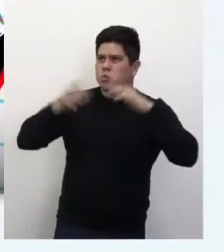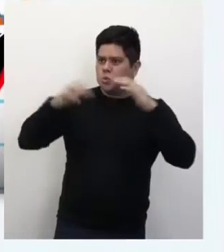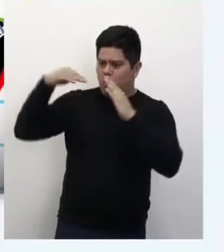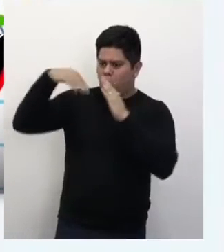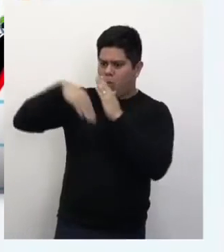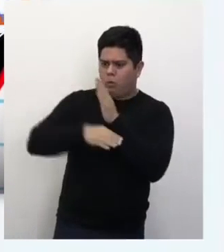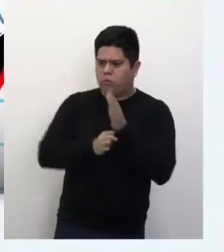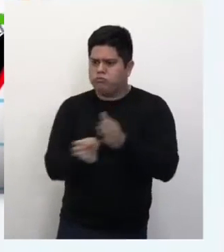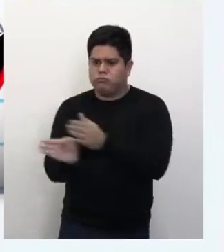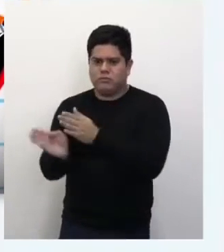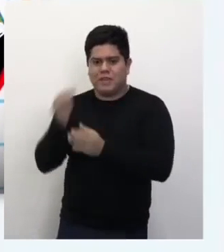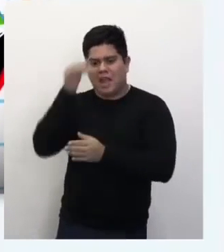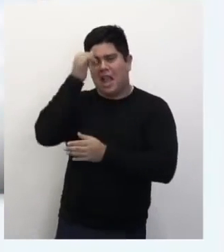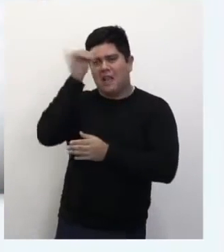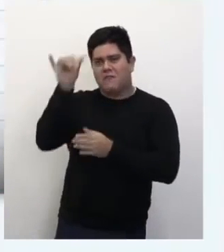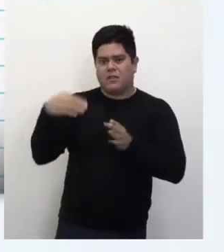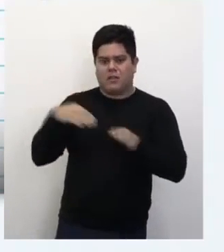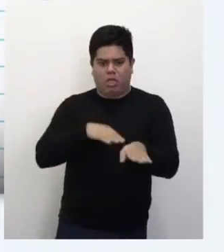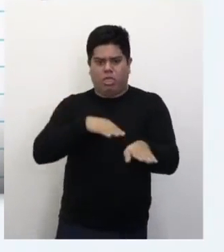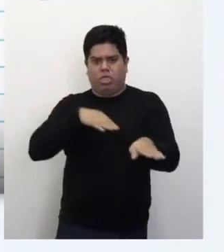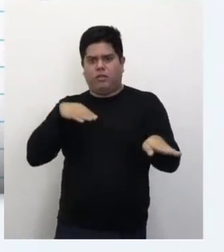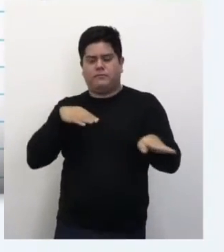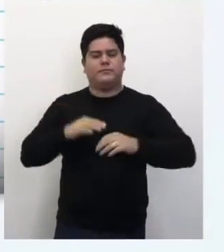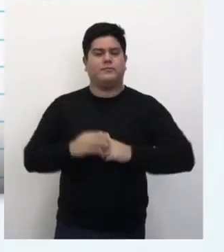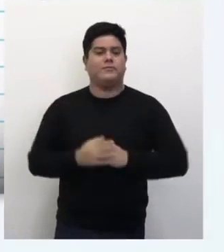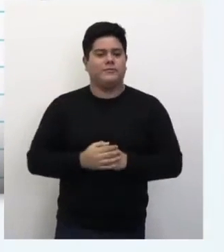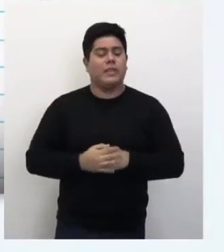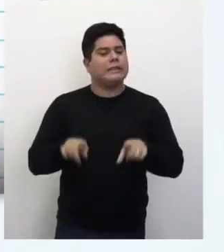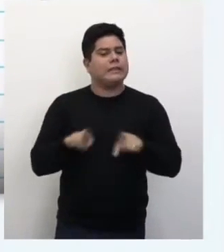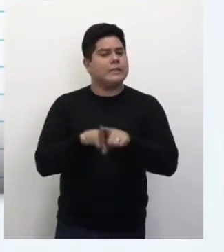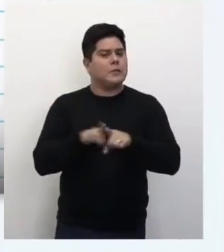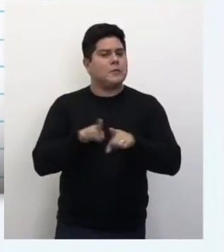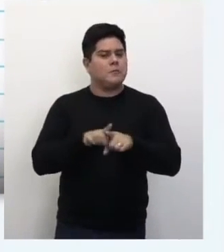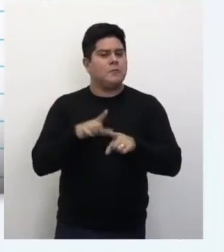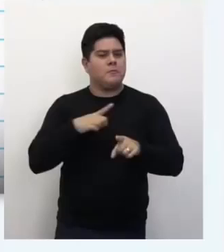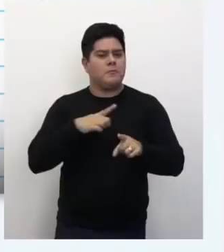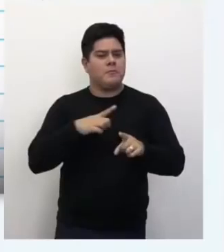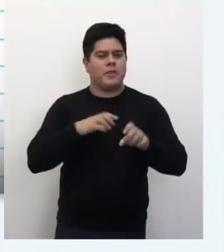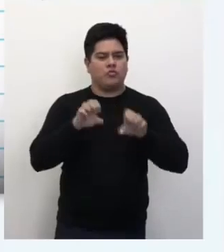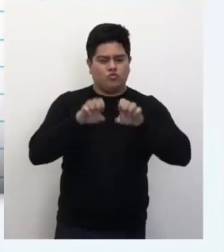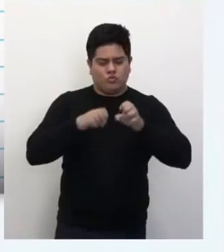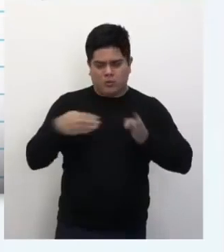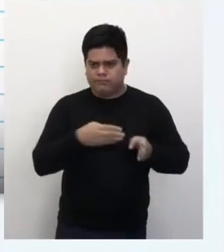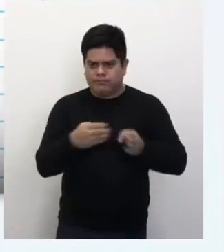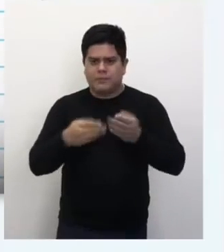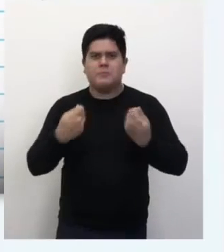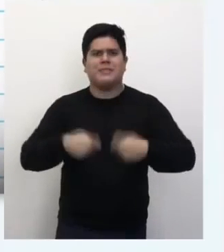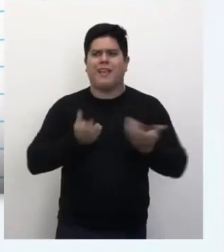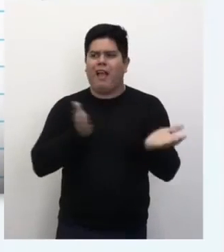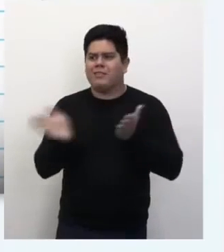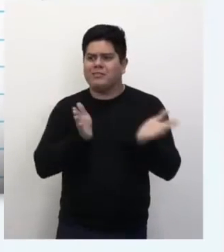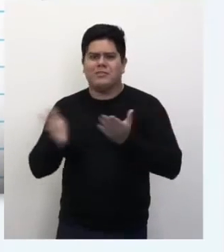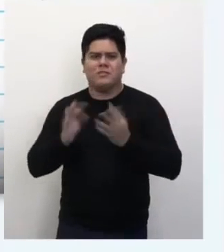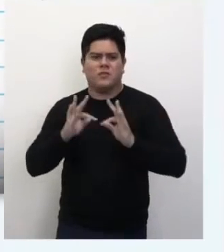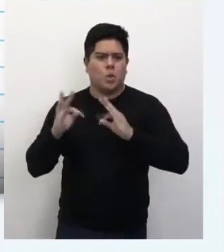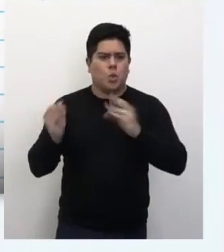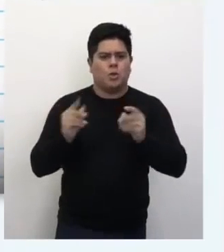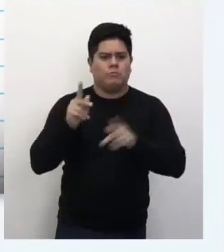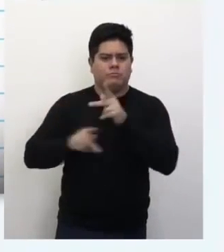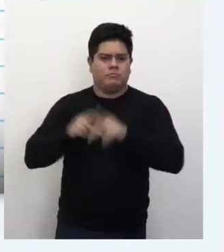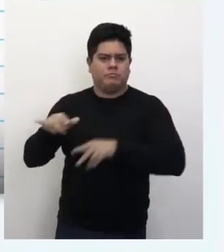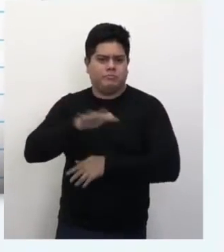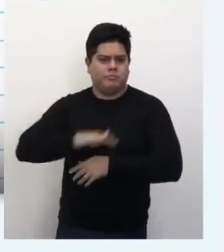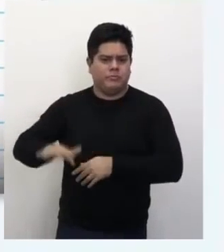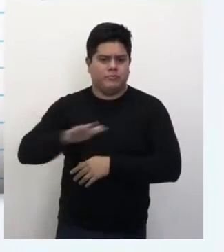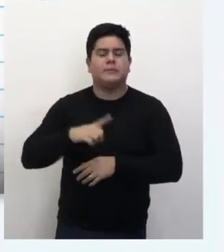sem interromper o trânsito de veículos. Os serviços de infraestrutura têm que estar amplamente acessíveis à população, o que exige grandes